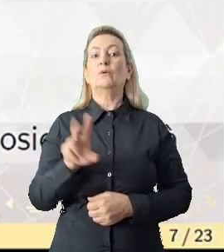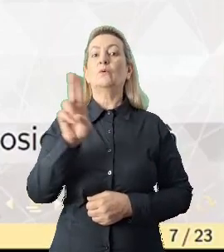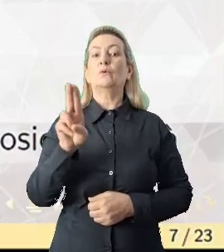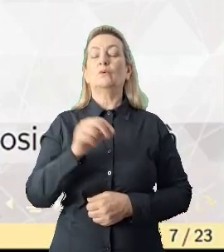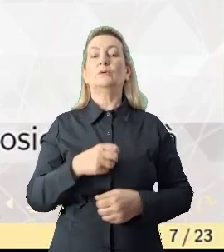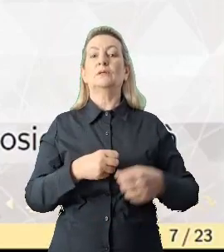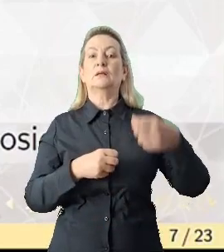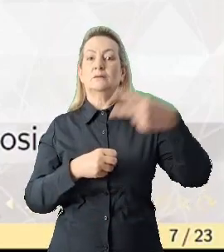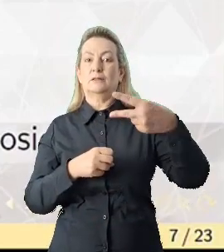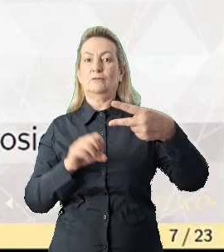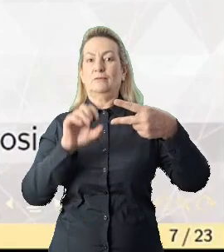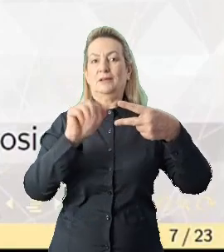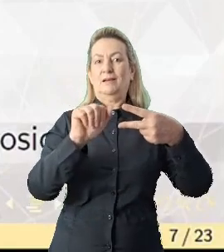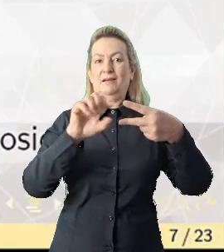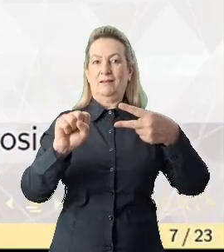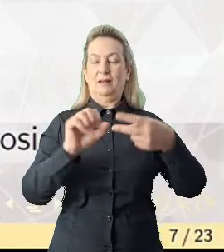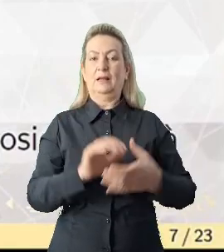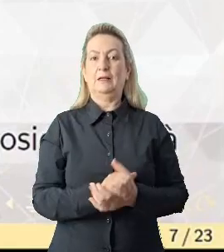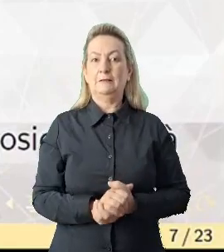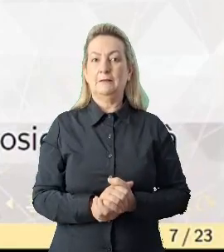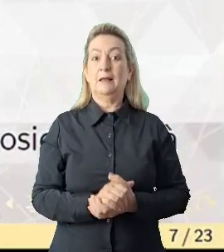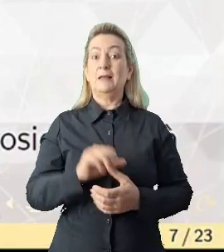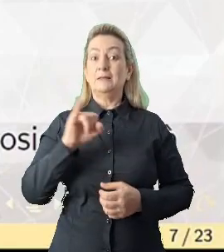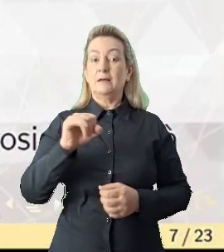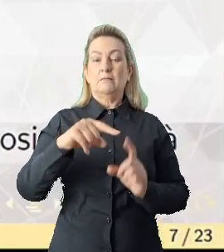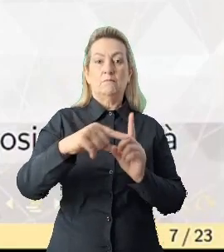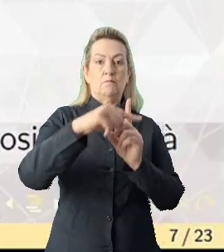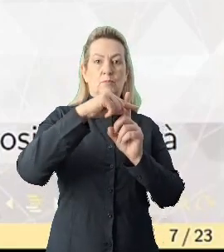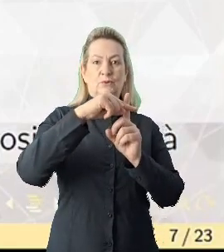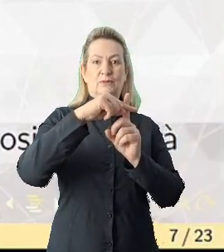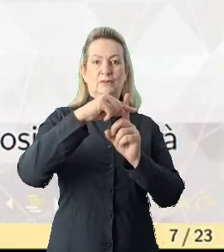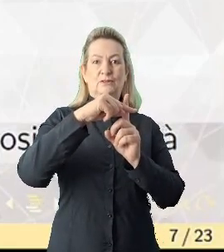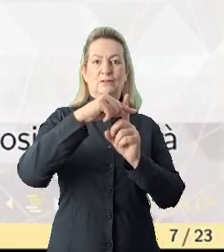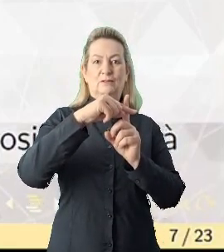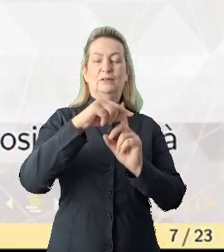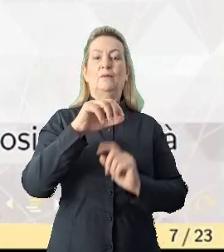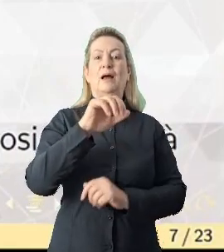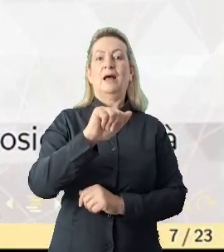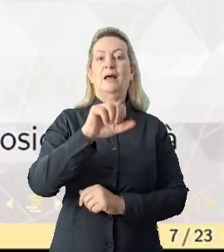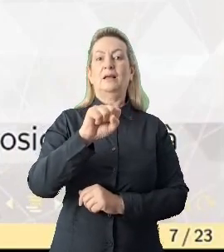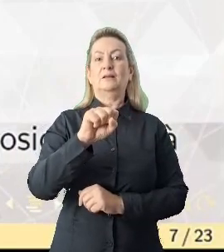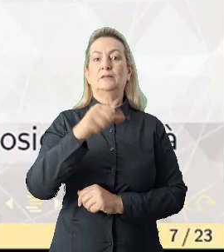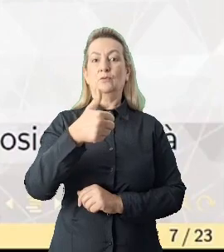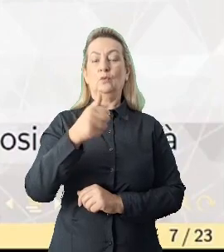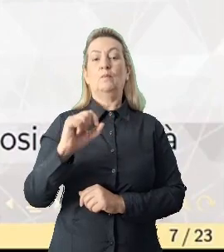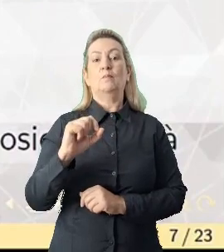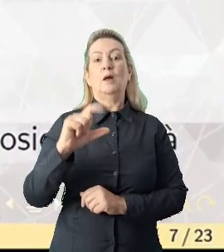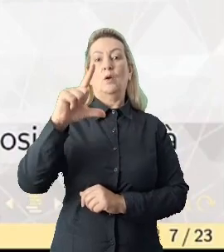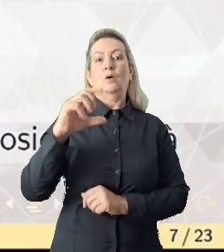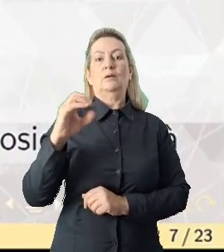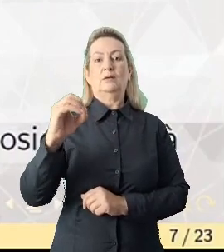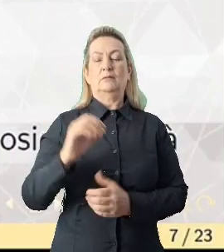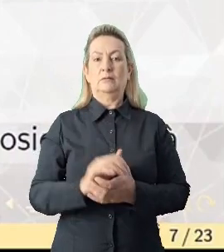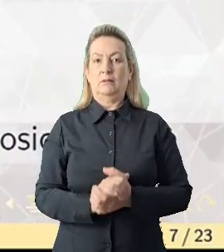moda não existe, você vai ter que utilizar a segunda simetria. Neste caso, supomos a existência. Quando a simetria ela é positiva, então